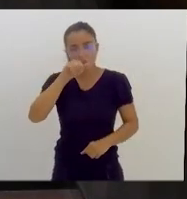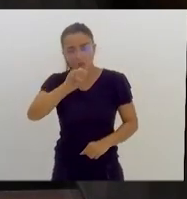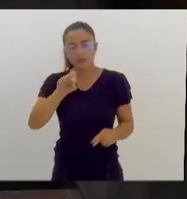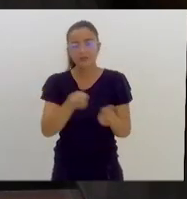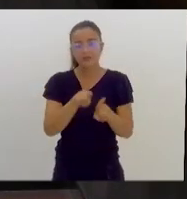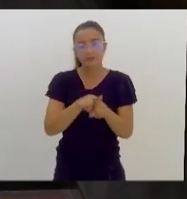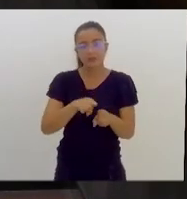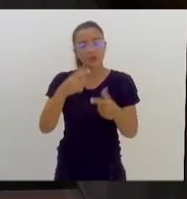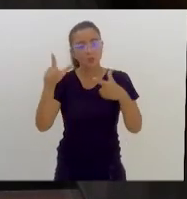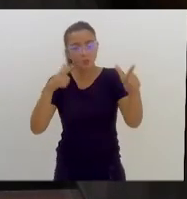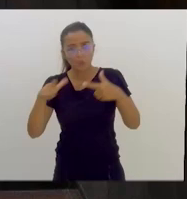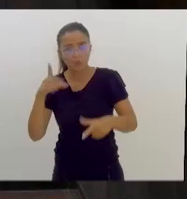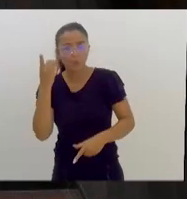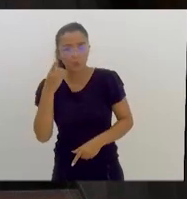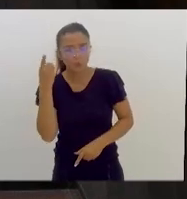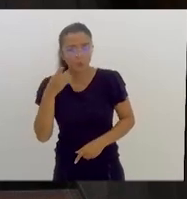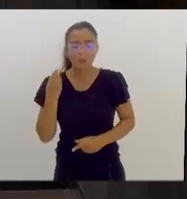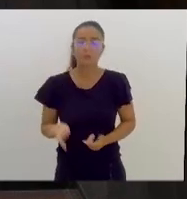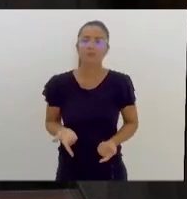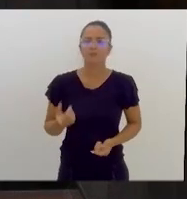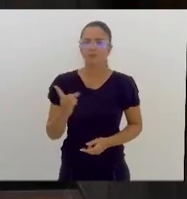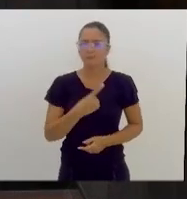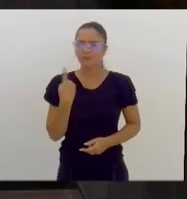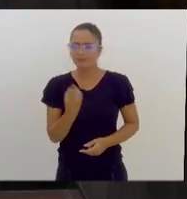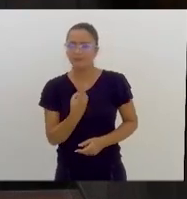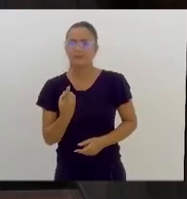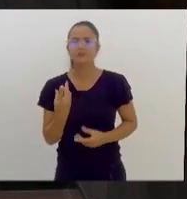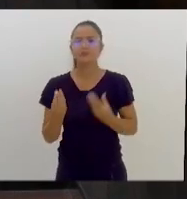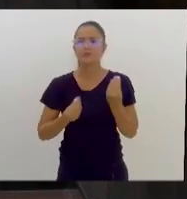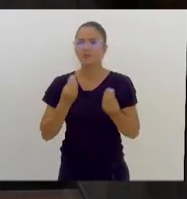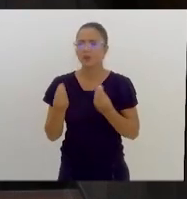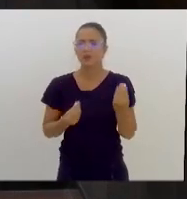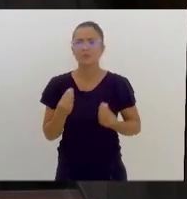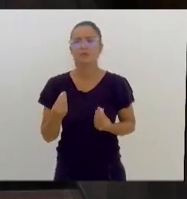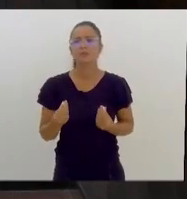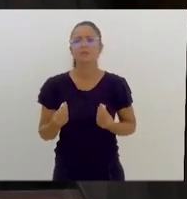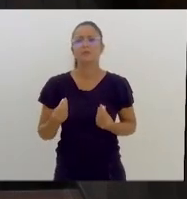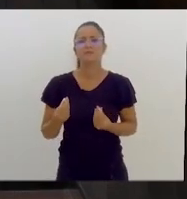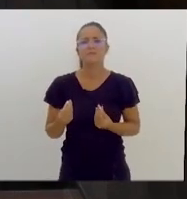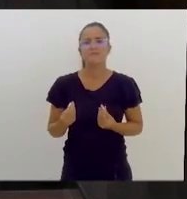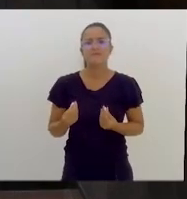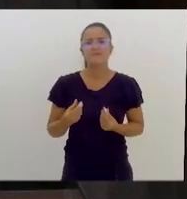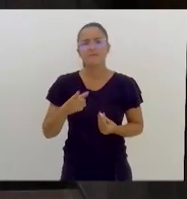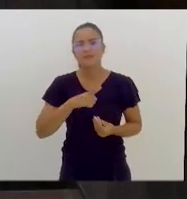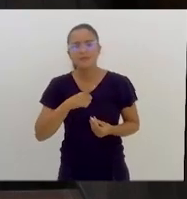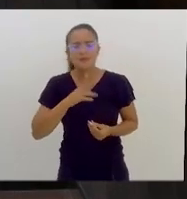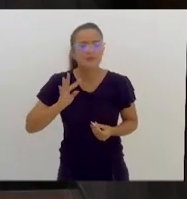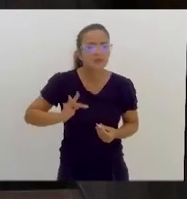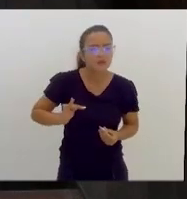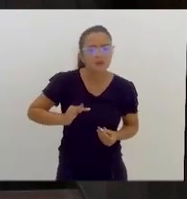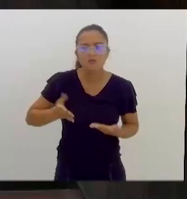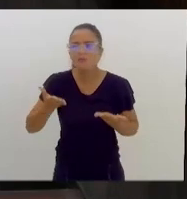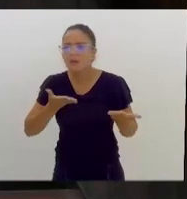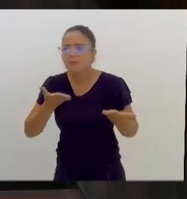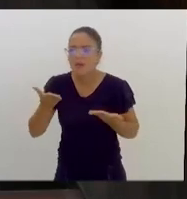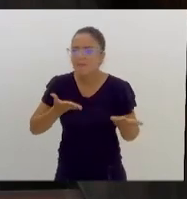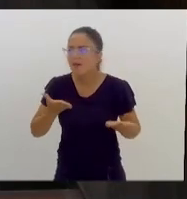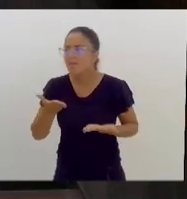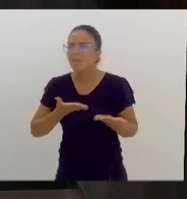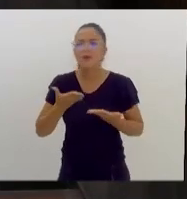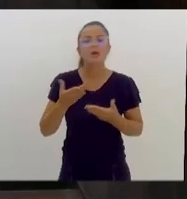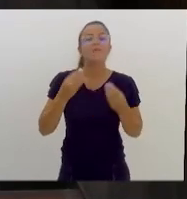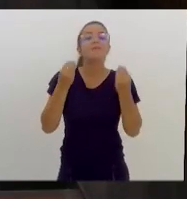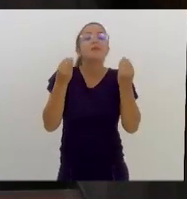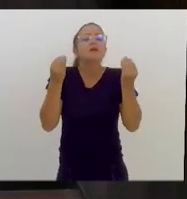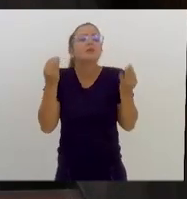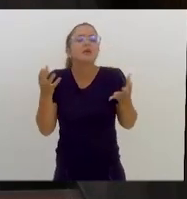deputados. Enfim, fizemos ali todo um amparo técnico para que pudéssemos chegar a algumas